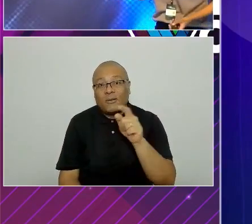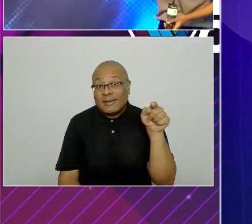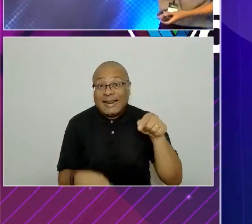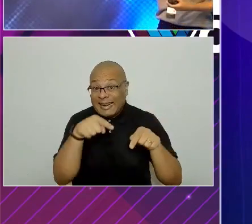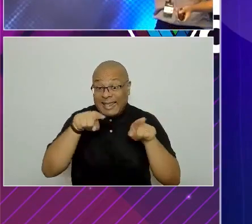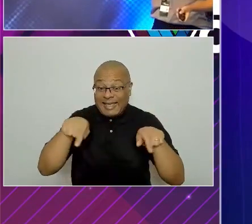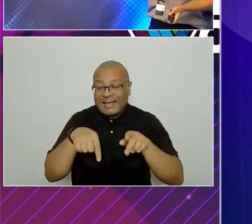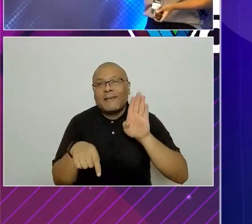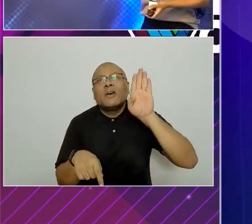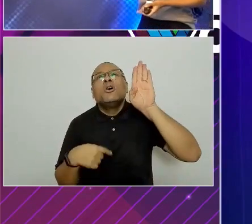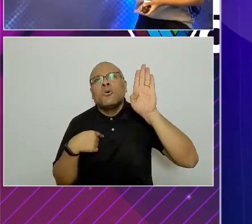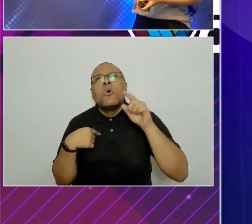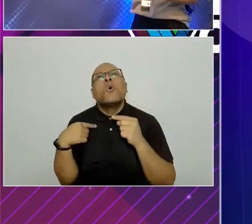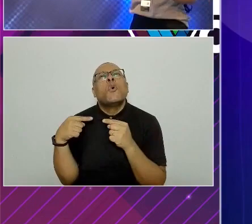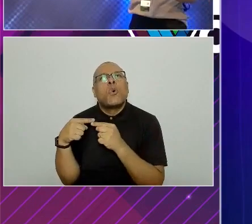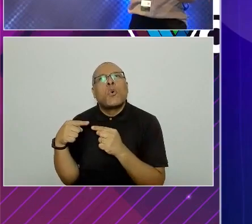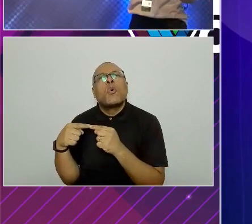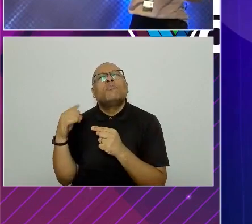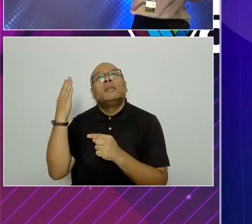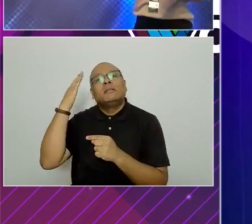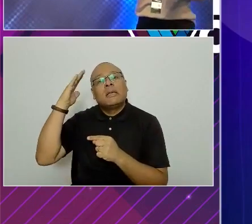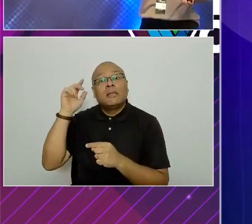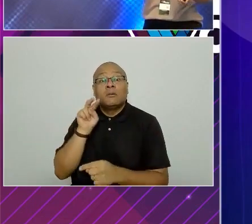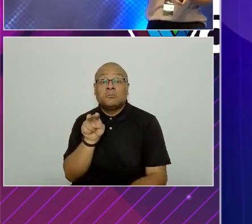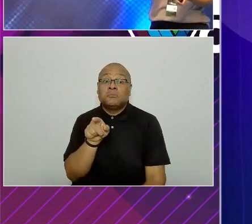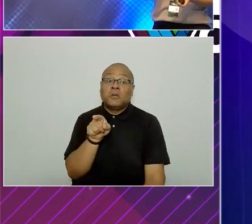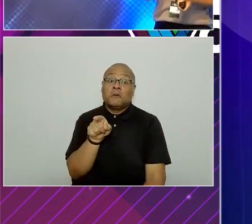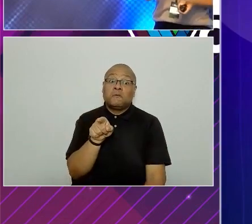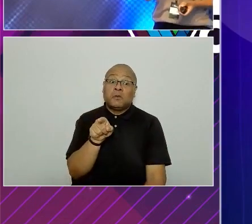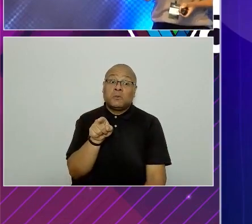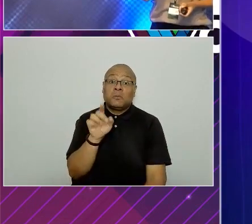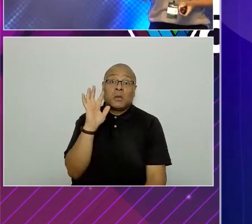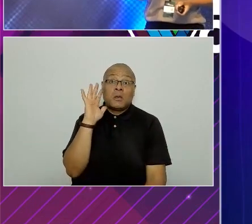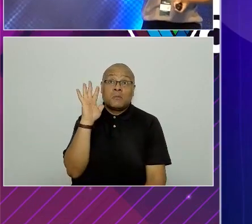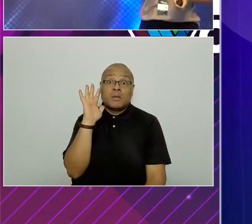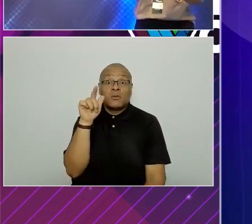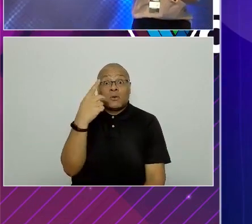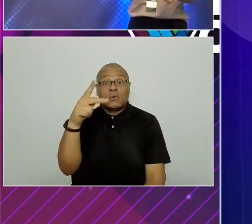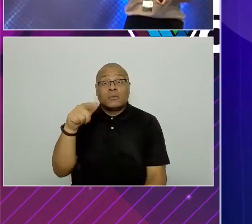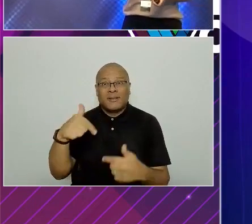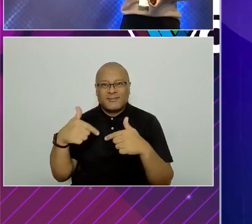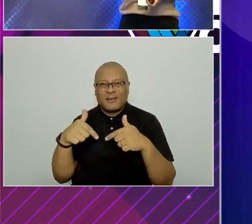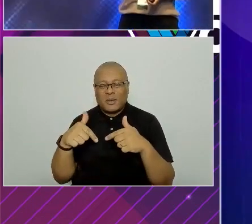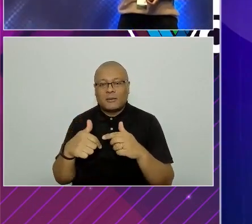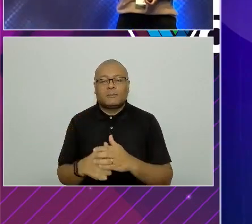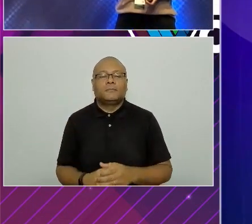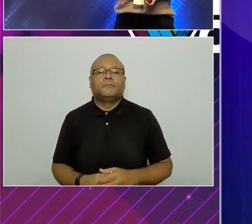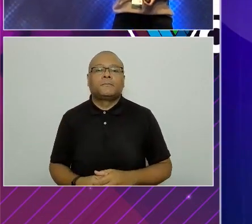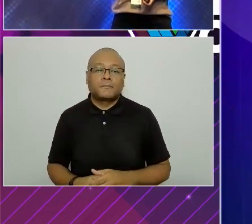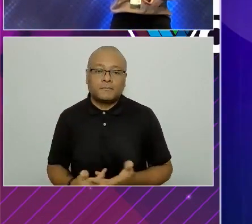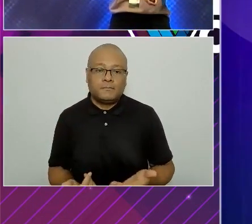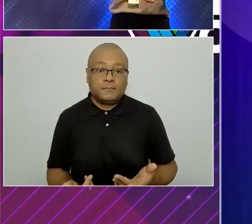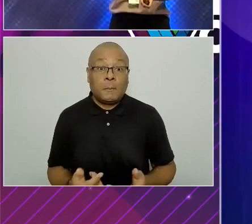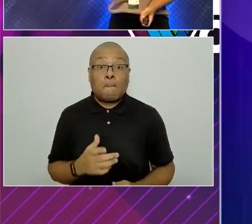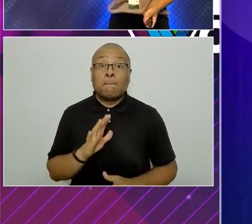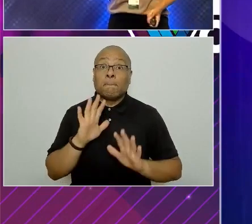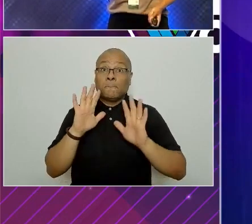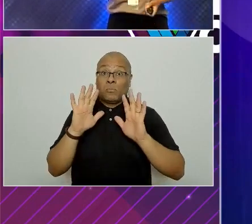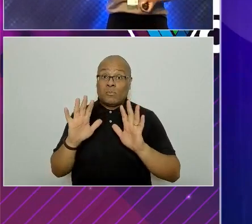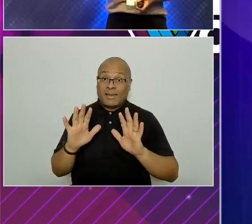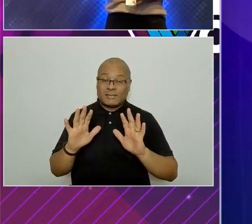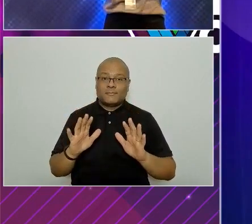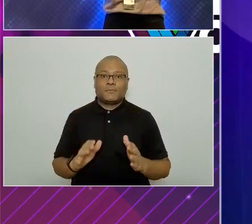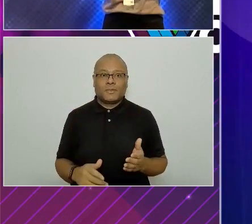vocês conseguiram entender isso ou até criar relações com algo que vocês já trabalharam, né? Que esse é o Deep Learning. Mas